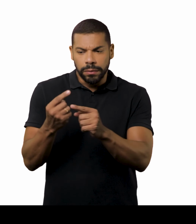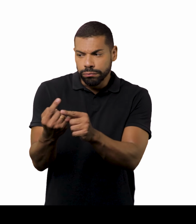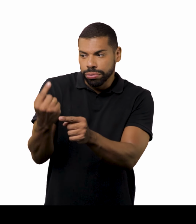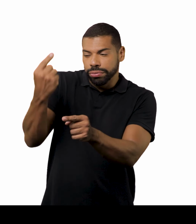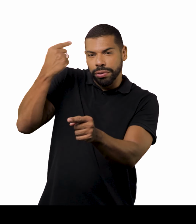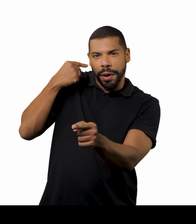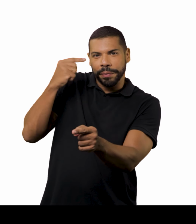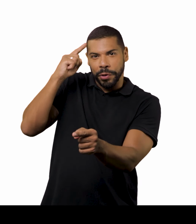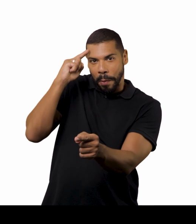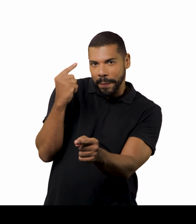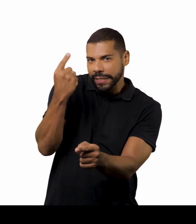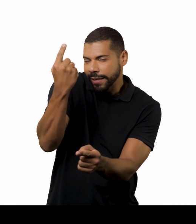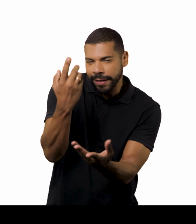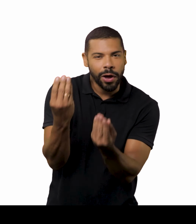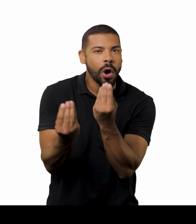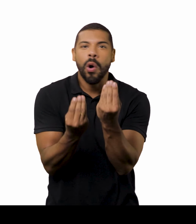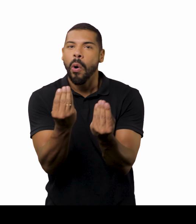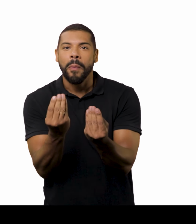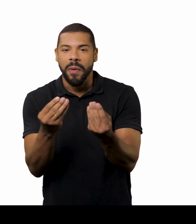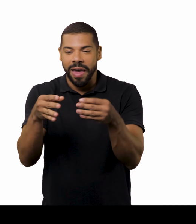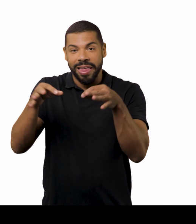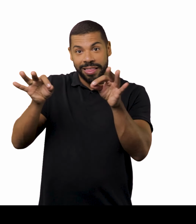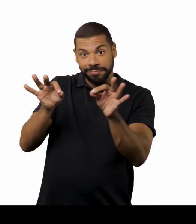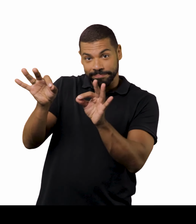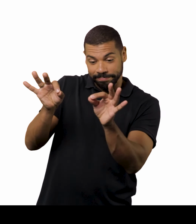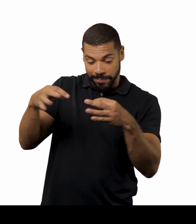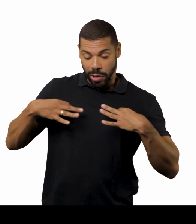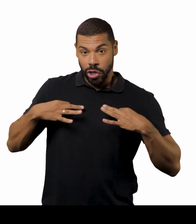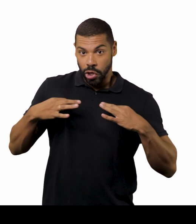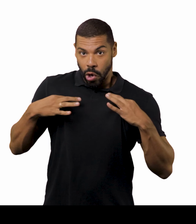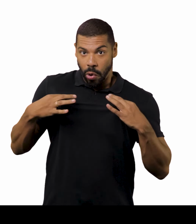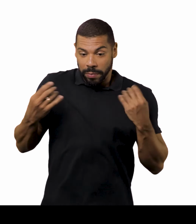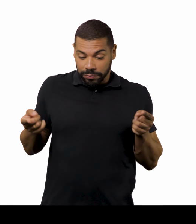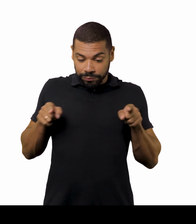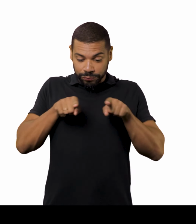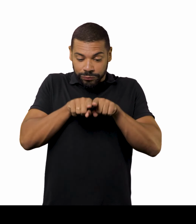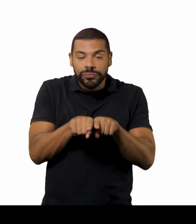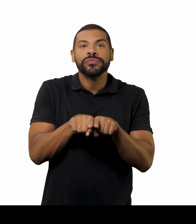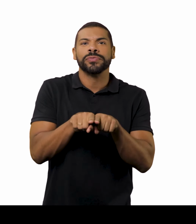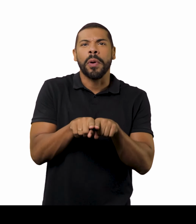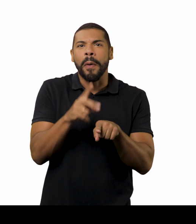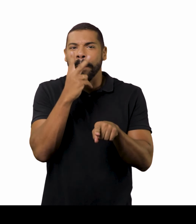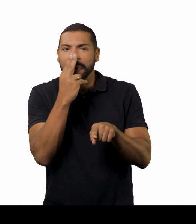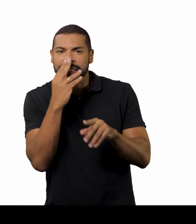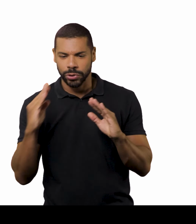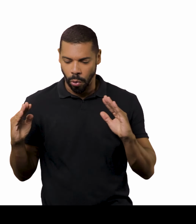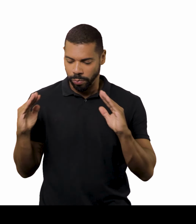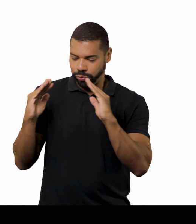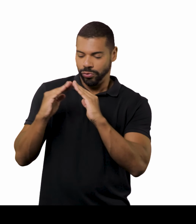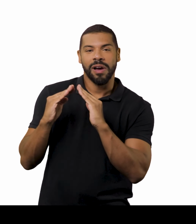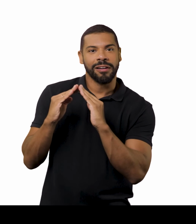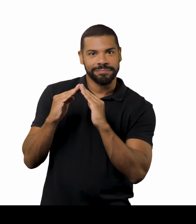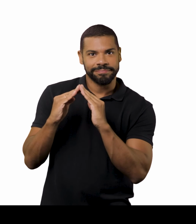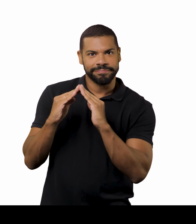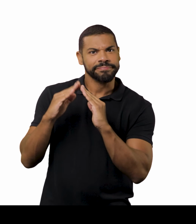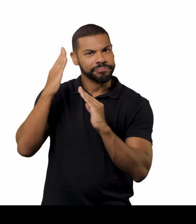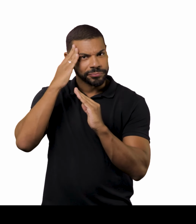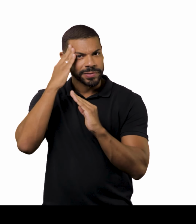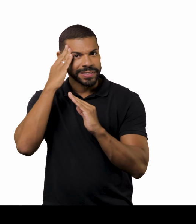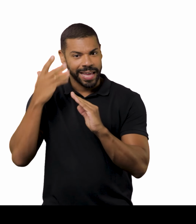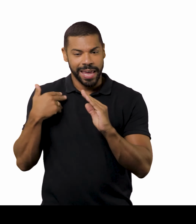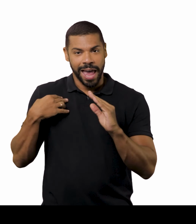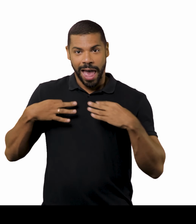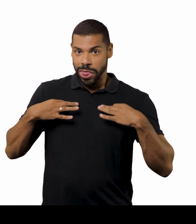Desde o começo, a gente tinha uma ideia de que essas roupas estariam conectadas, que elas serviriam de uma espécie de abrigo. Nessas roupas